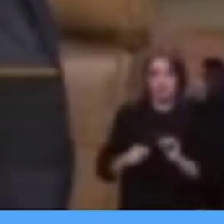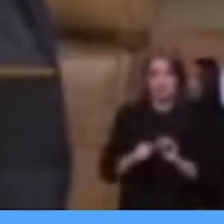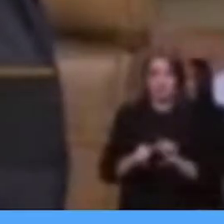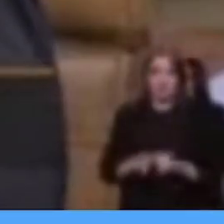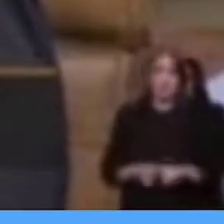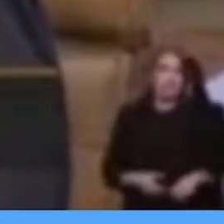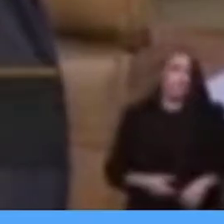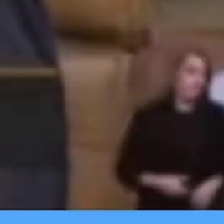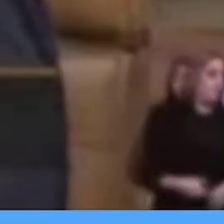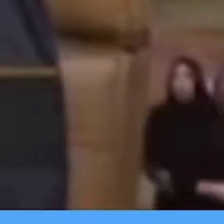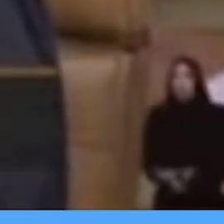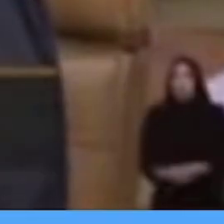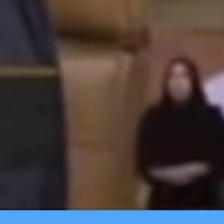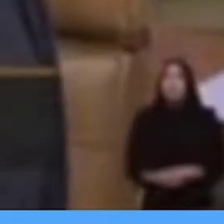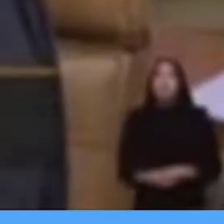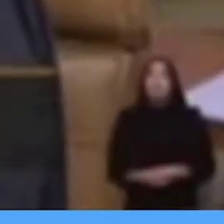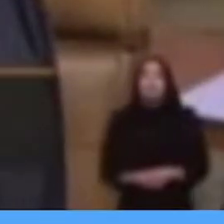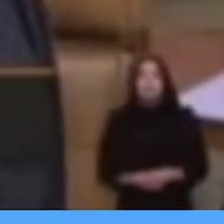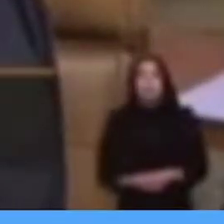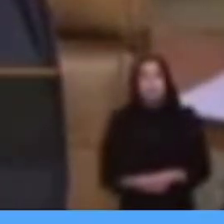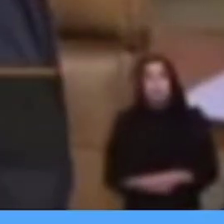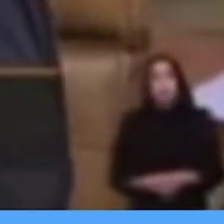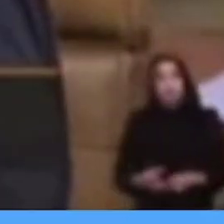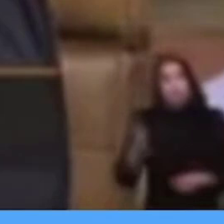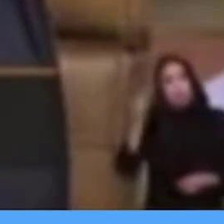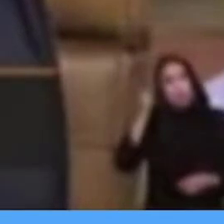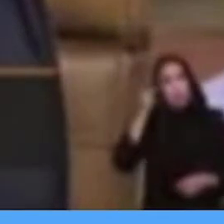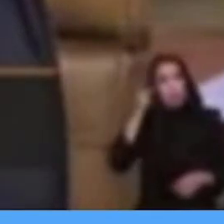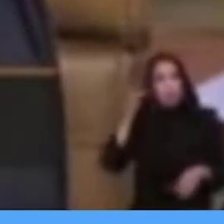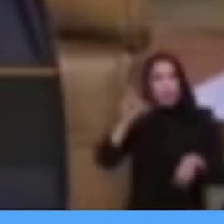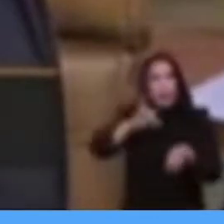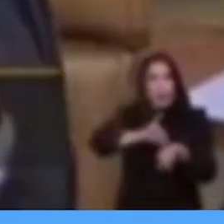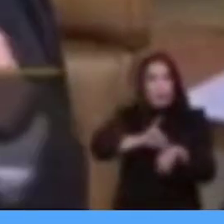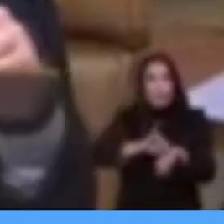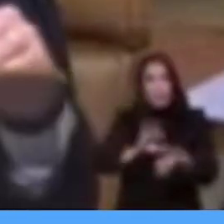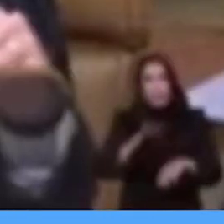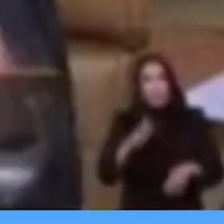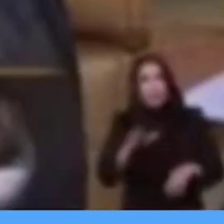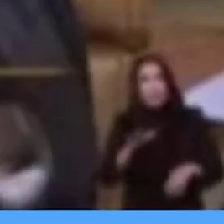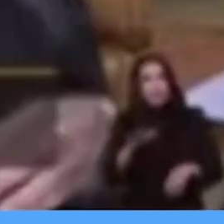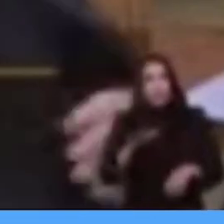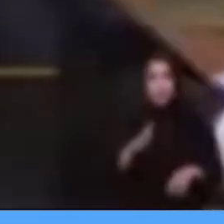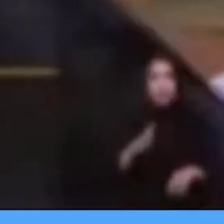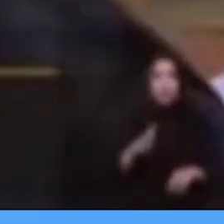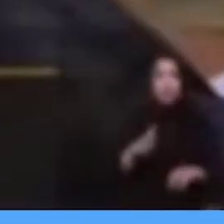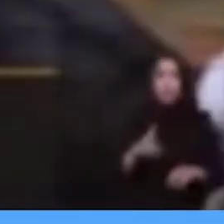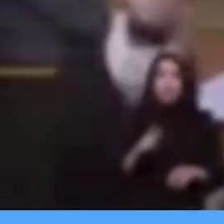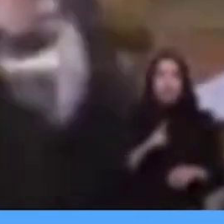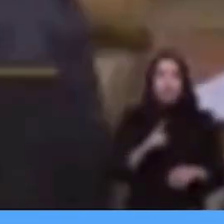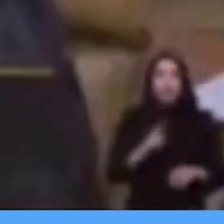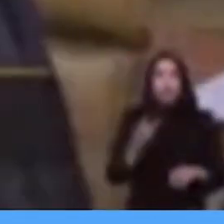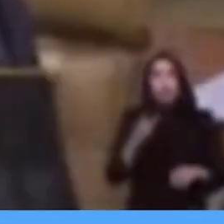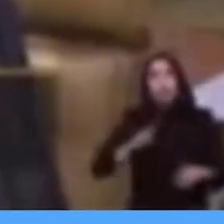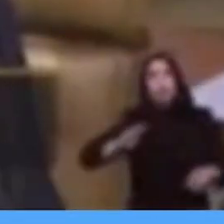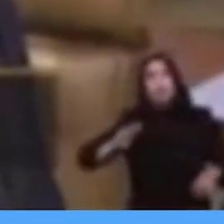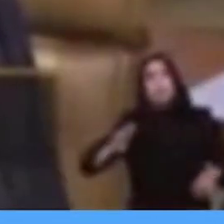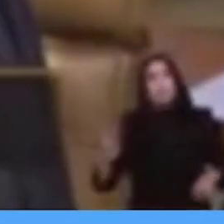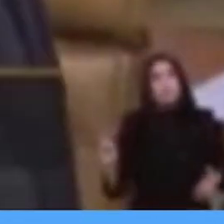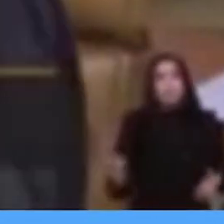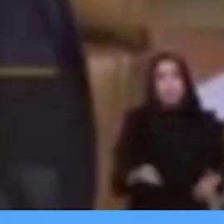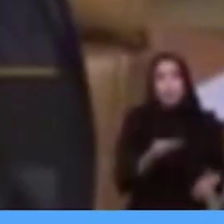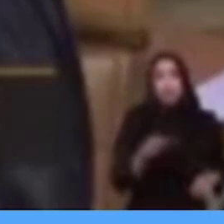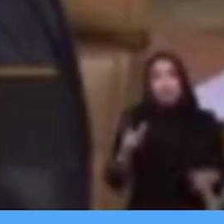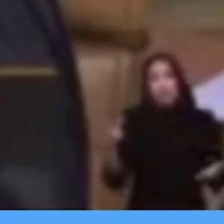Na capital de São Paulo, a mediana, a média de todos esses mais de 2 milhões de